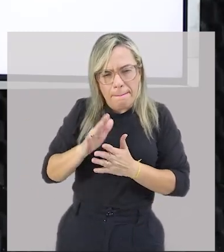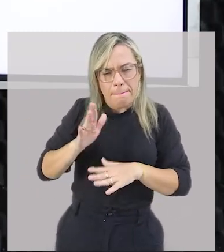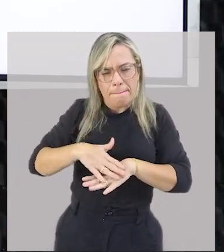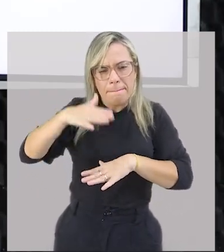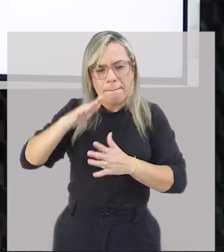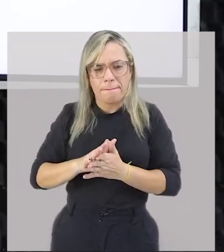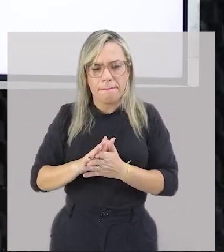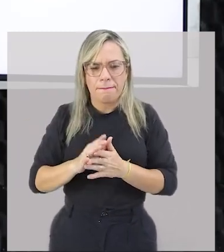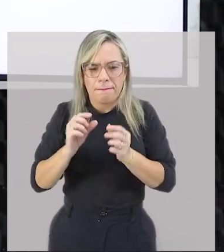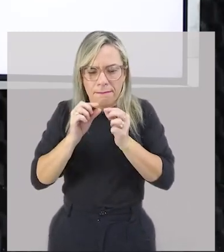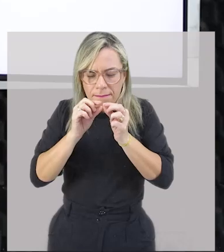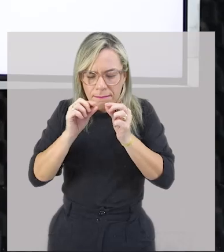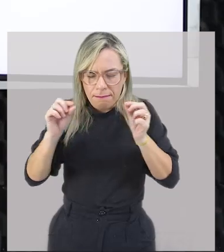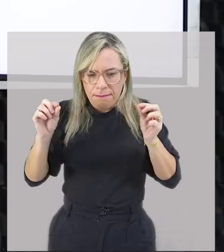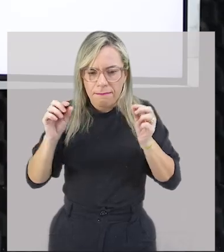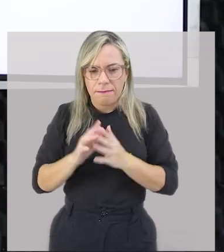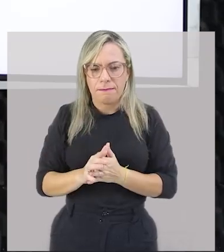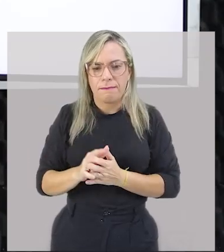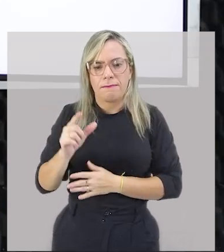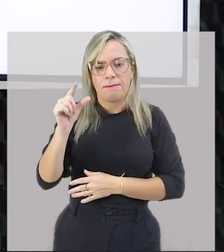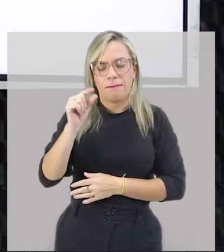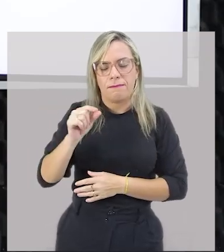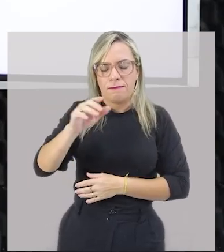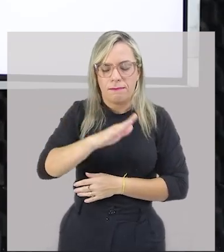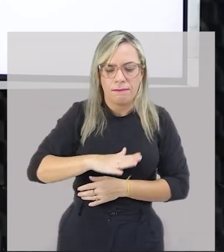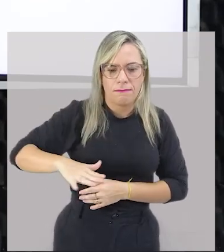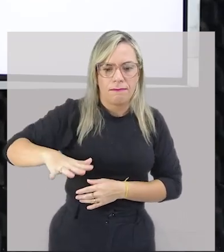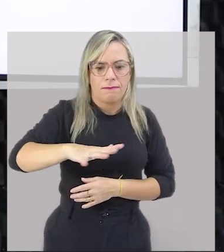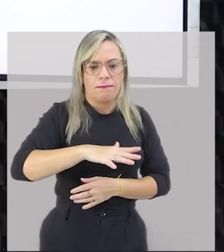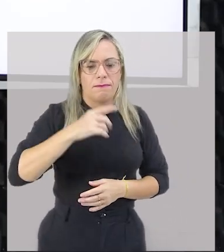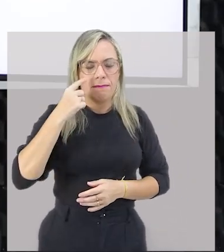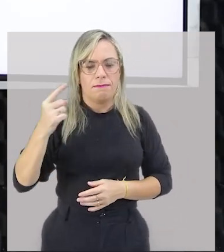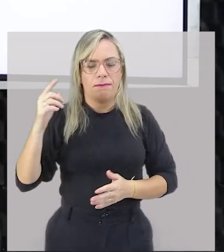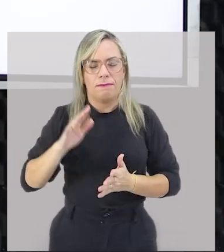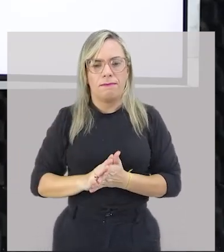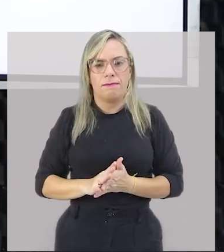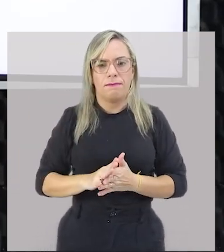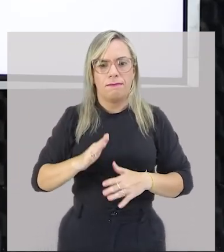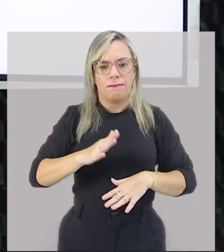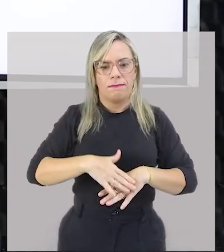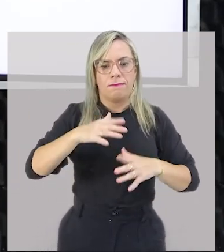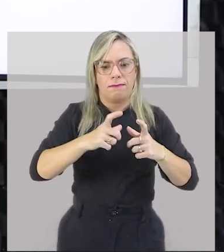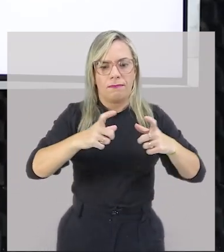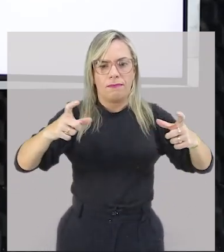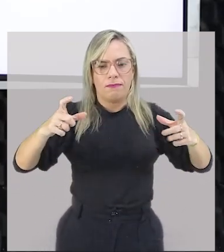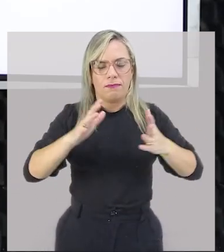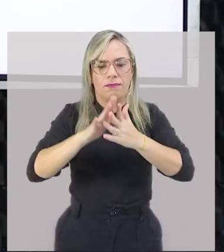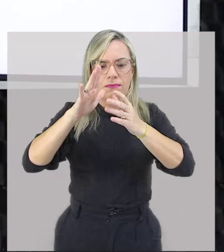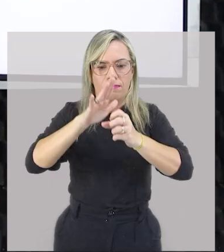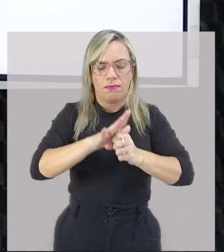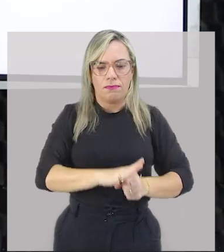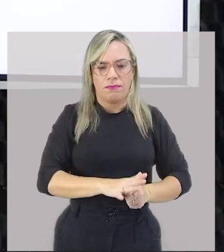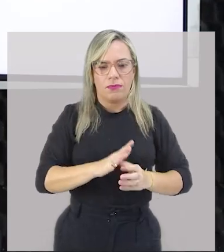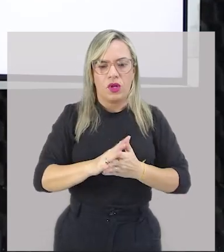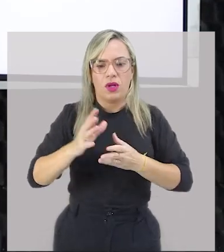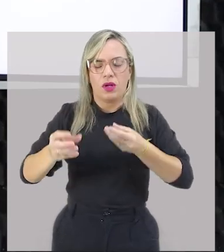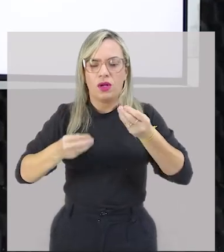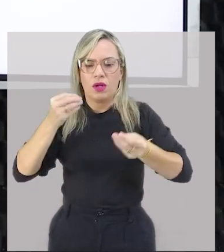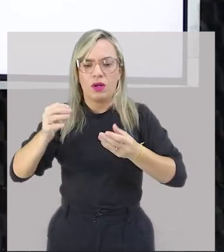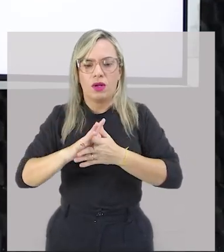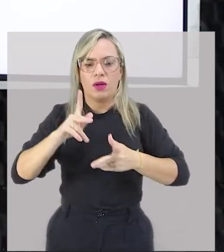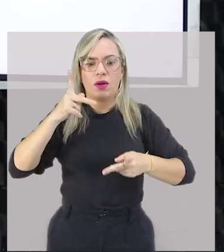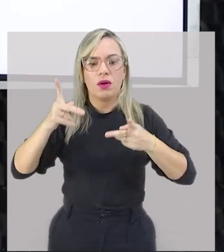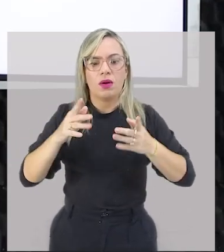ela for, menor é a área. Quanto menor for a área, maior vai ser a pressão. Como eu falei, ó,